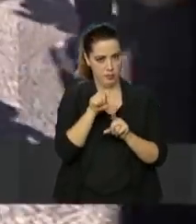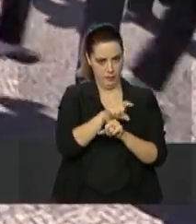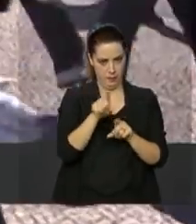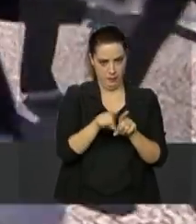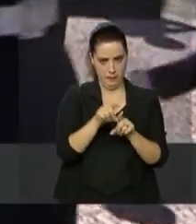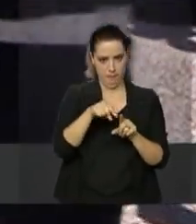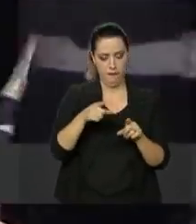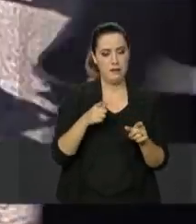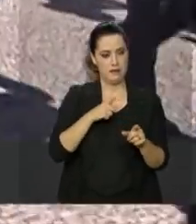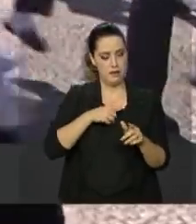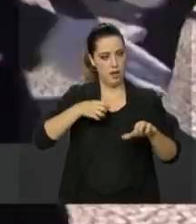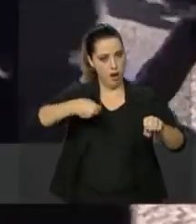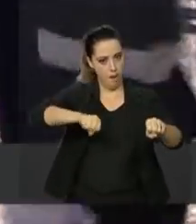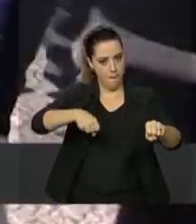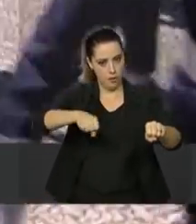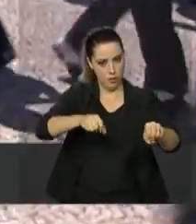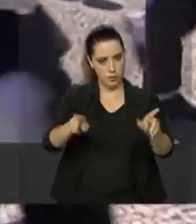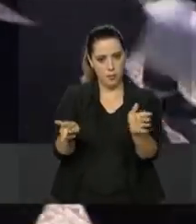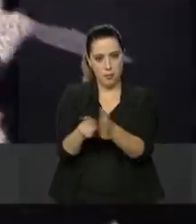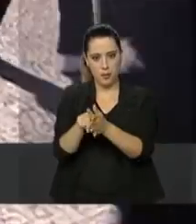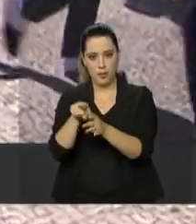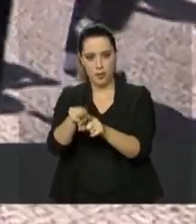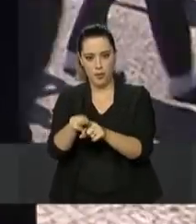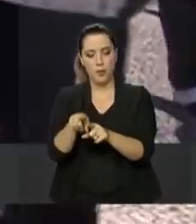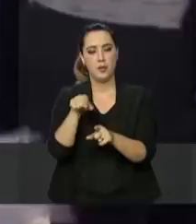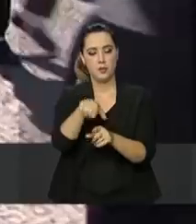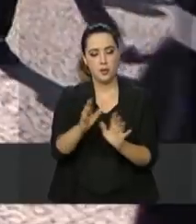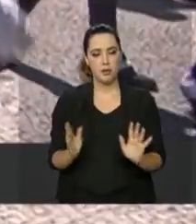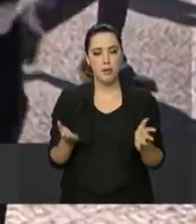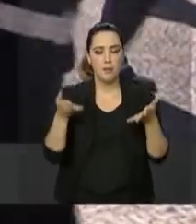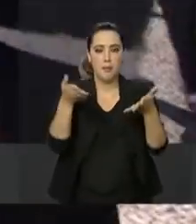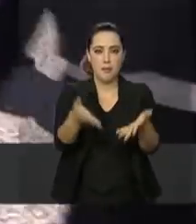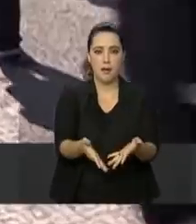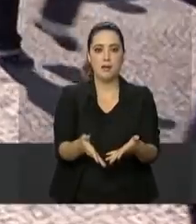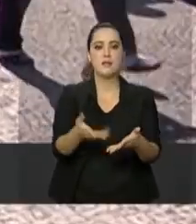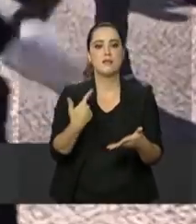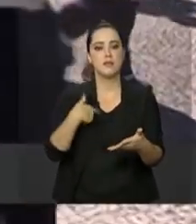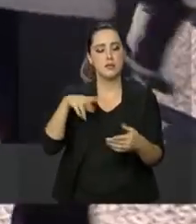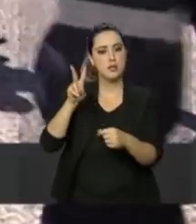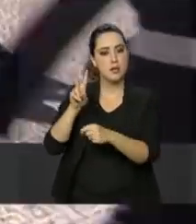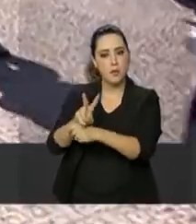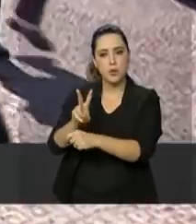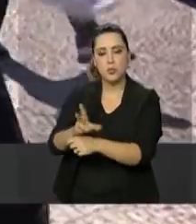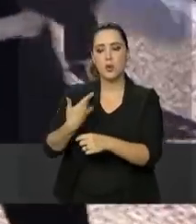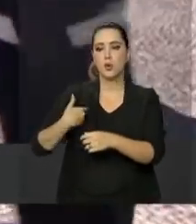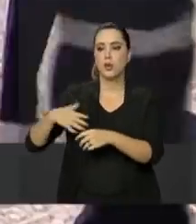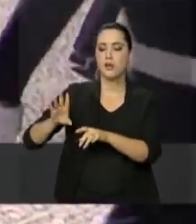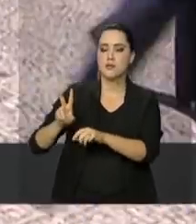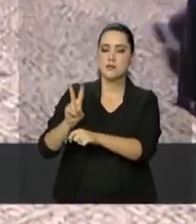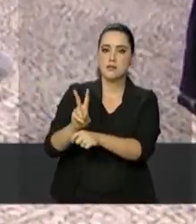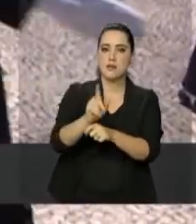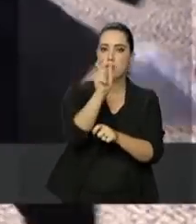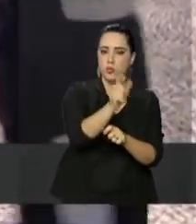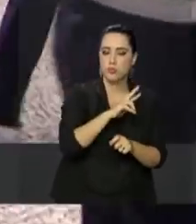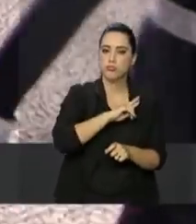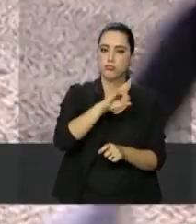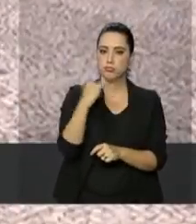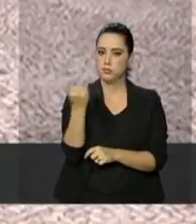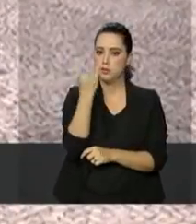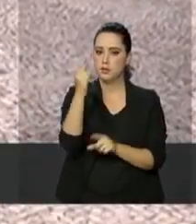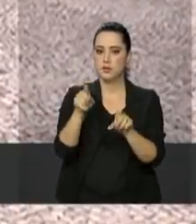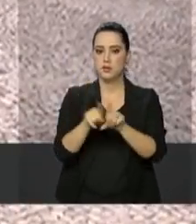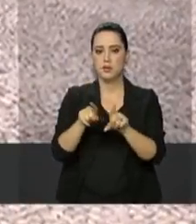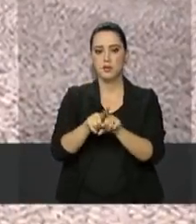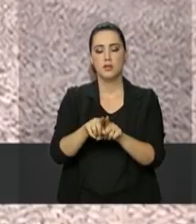tem motociclistas em seu efetivo, que participa de escoltas de comboios, escoltas de autoridades, né? E também